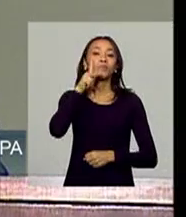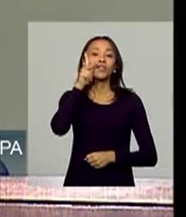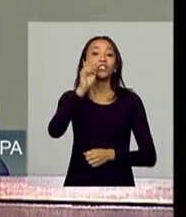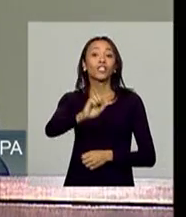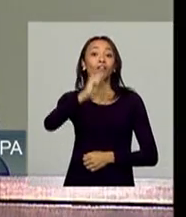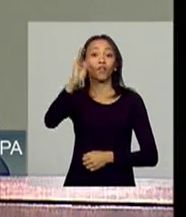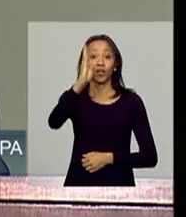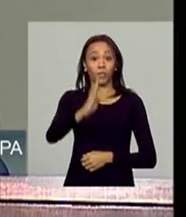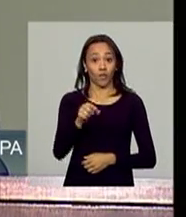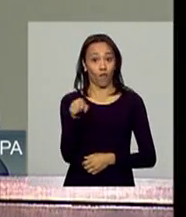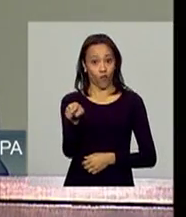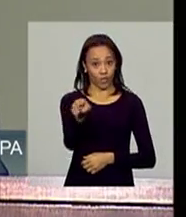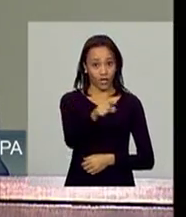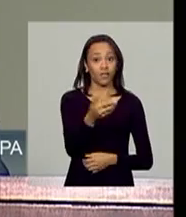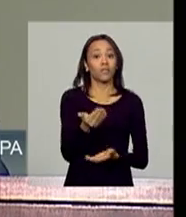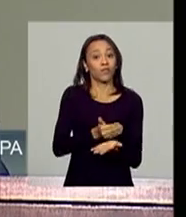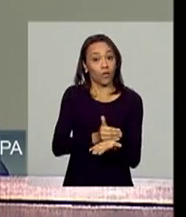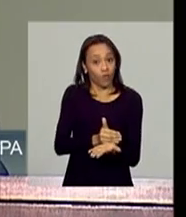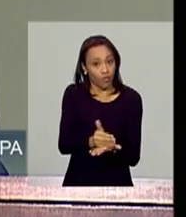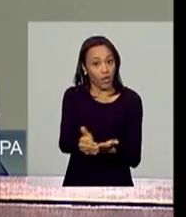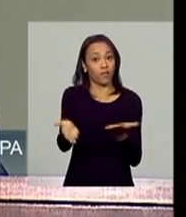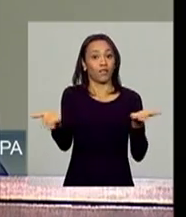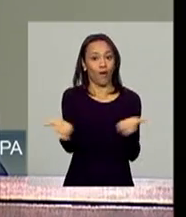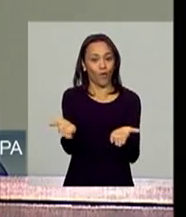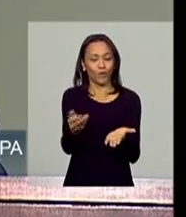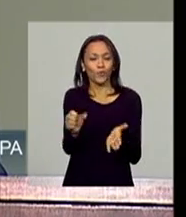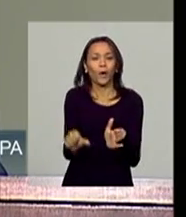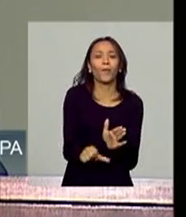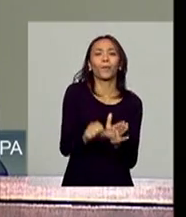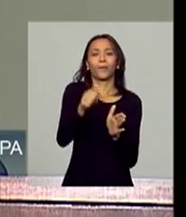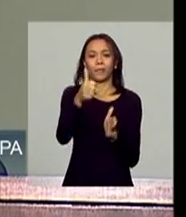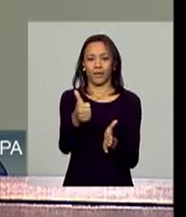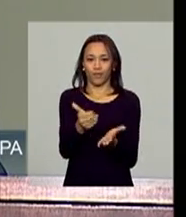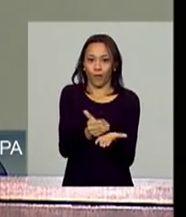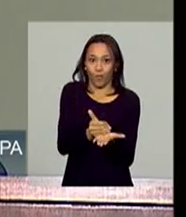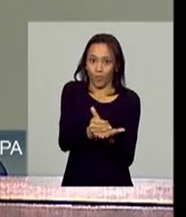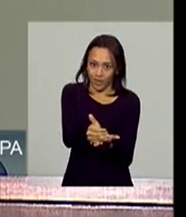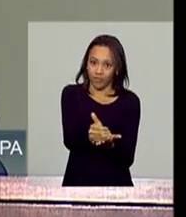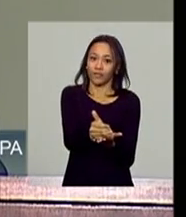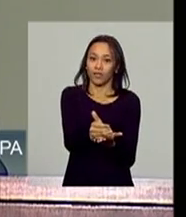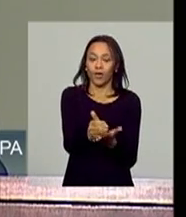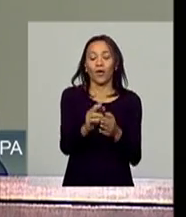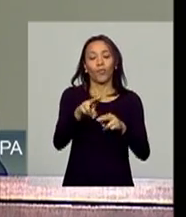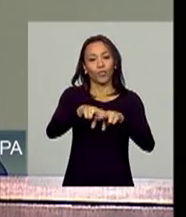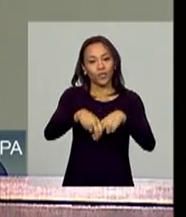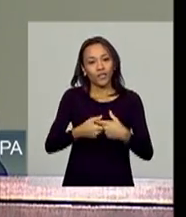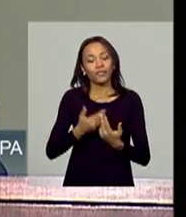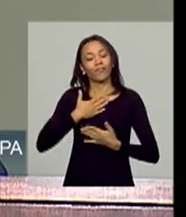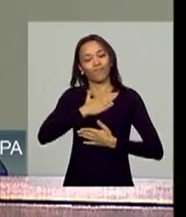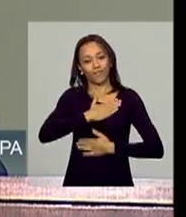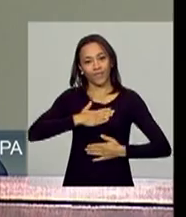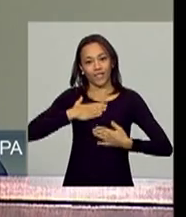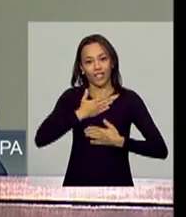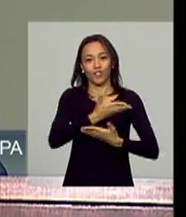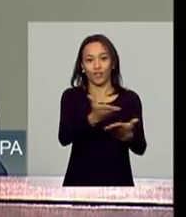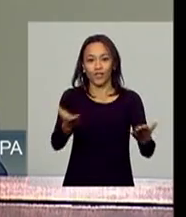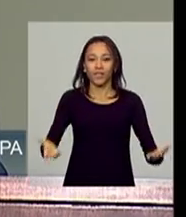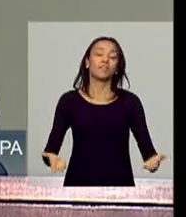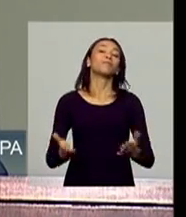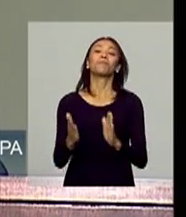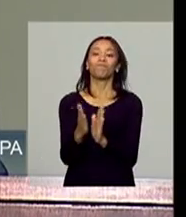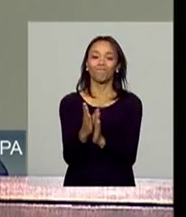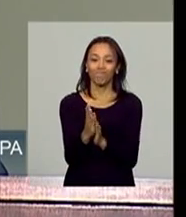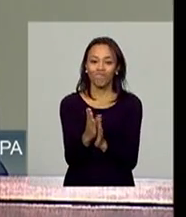brasileira. Vocês começam hoje dando o primeiro passo. Por isso, eu desejo para vocês meus